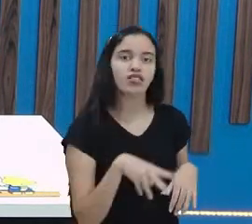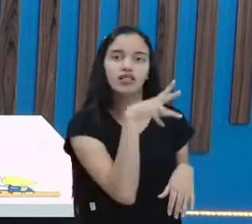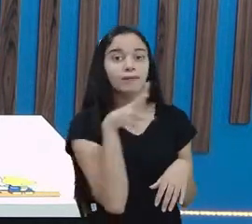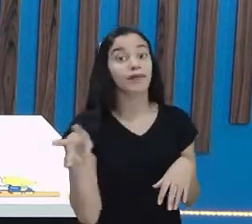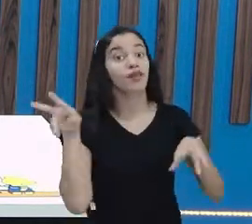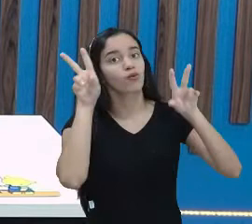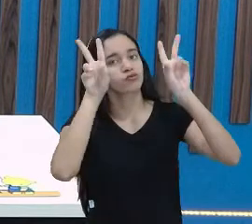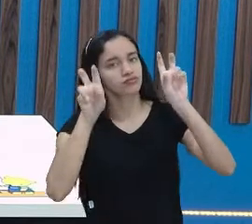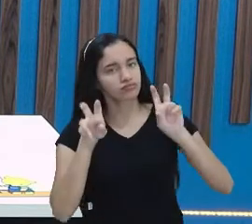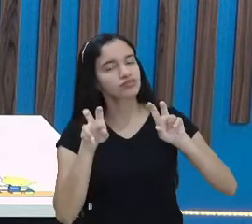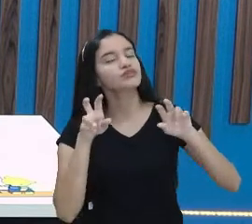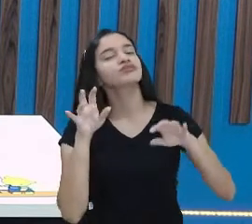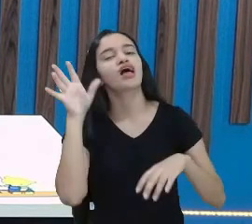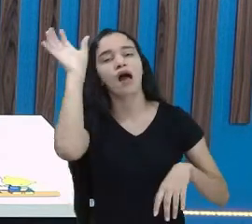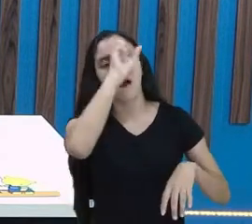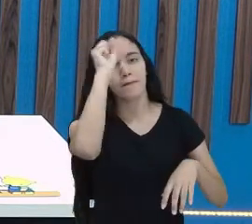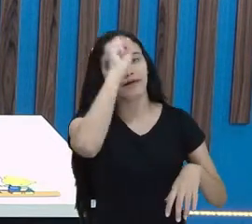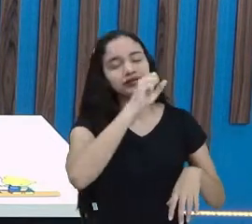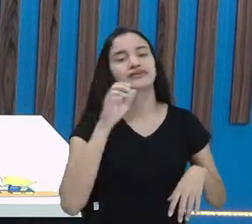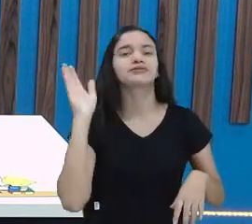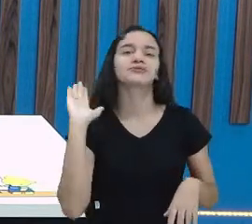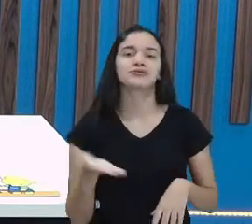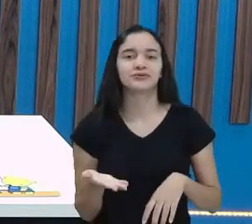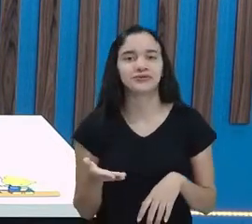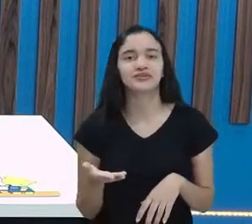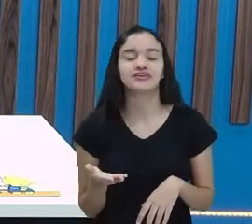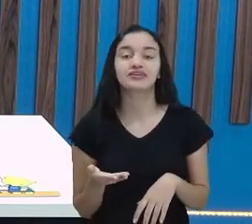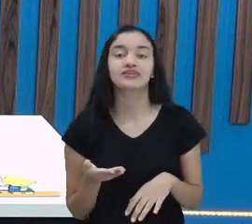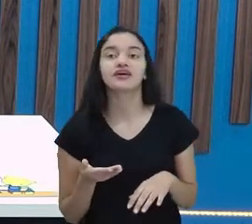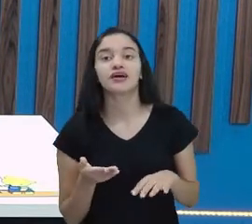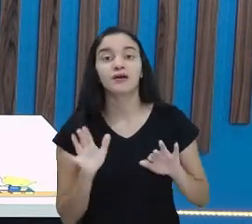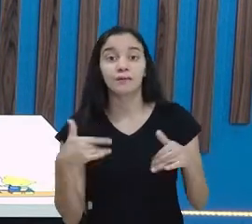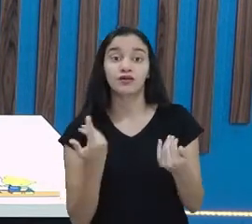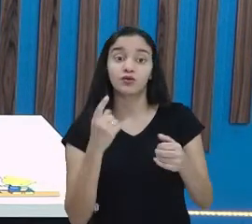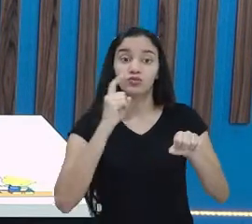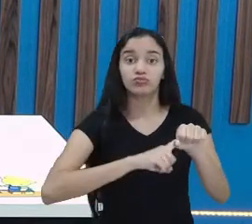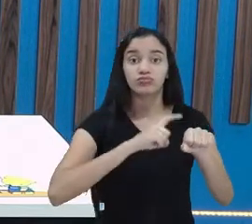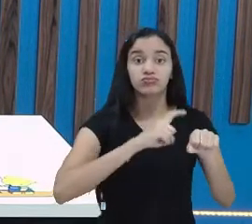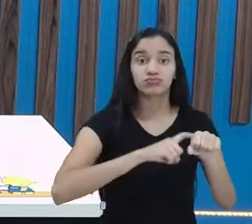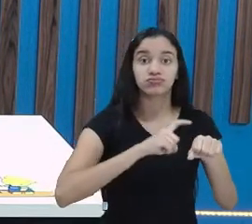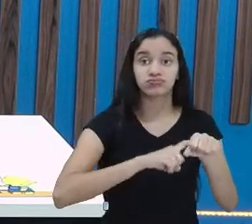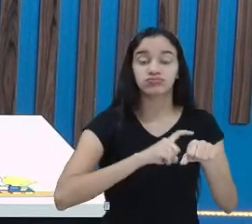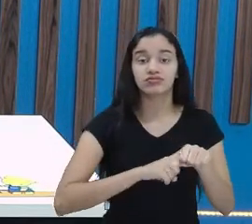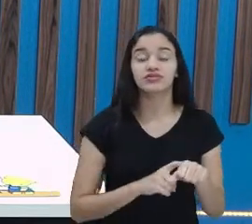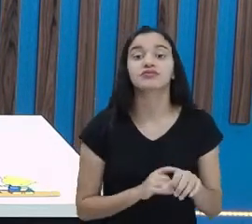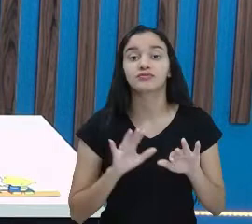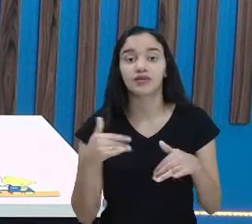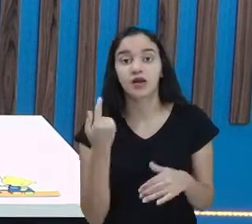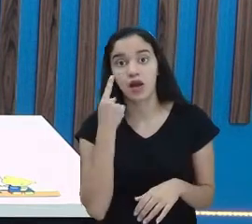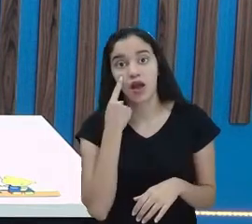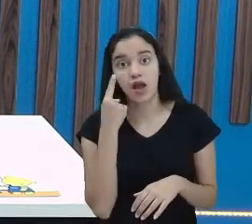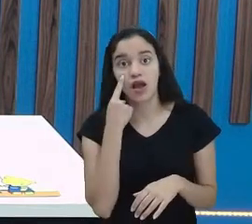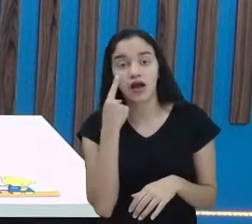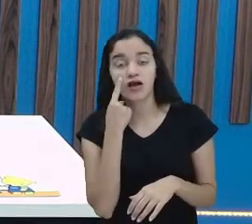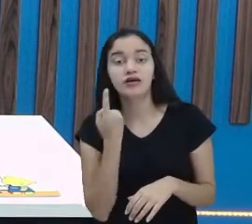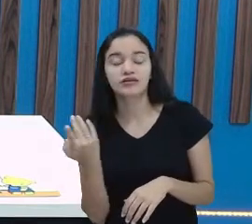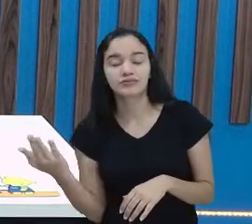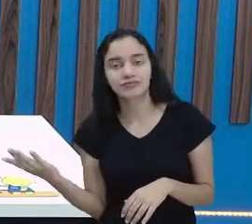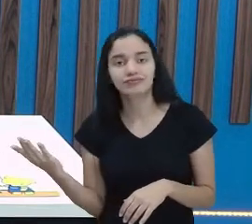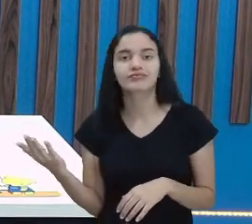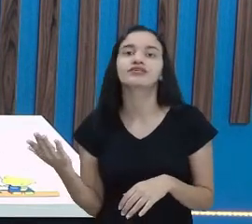que a gente já aprendeu, com um lado marcando o horário e o outro as horas